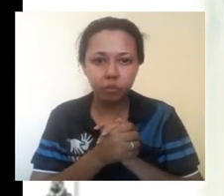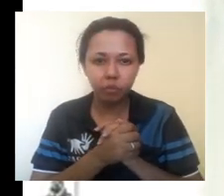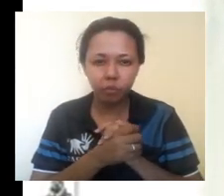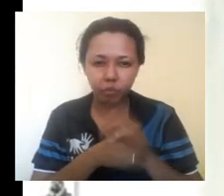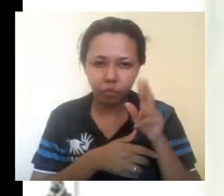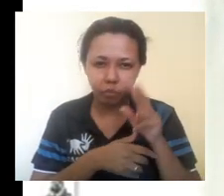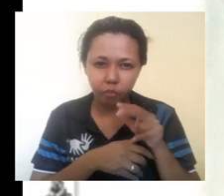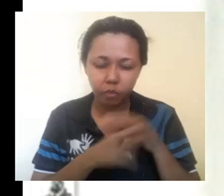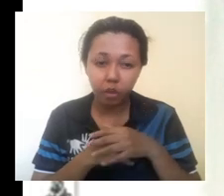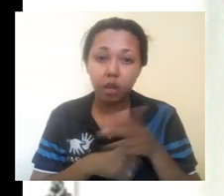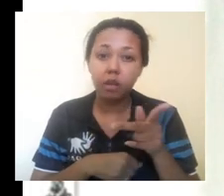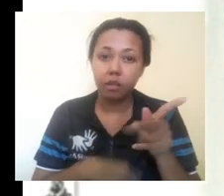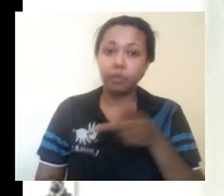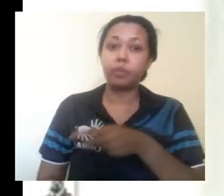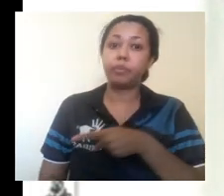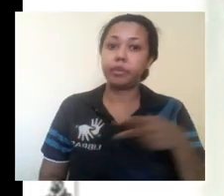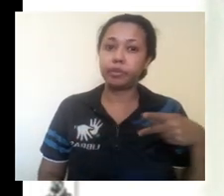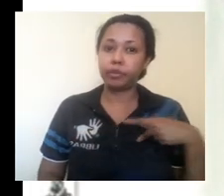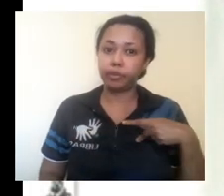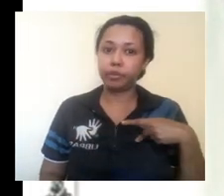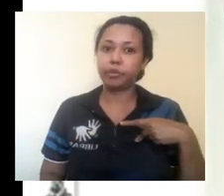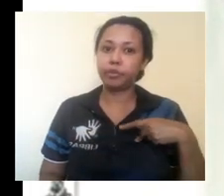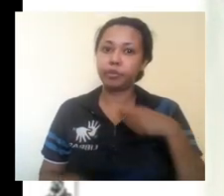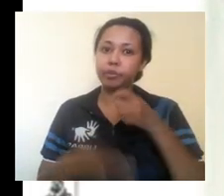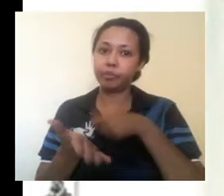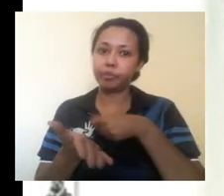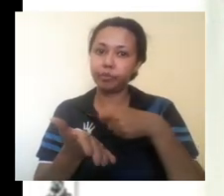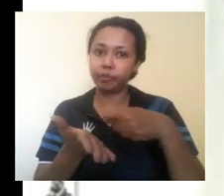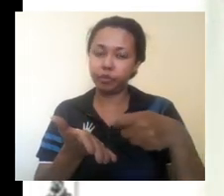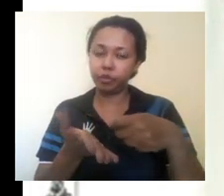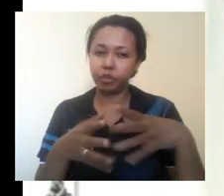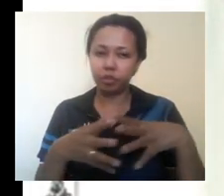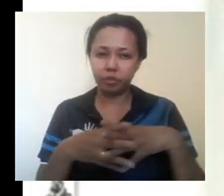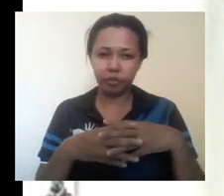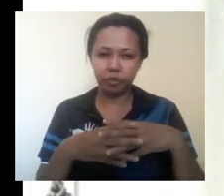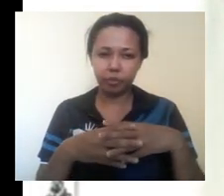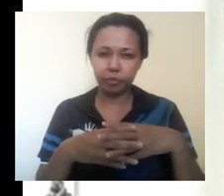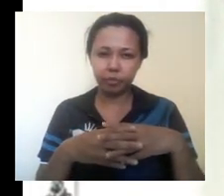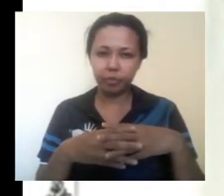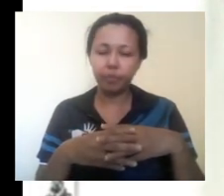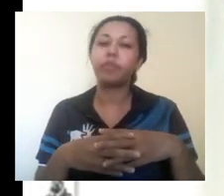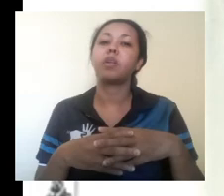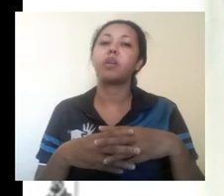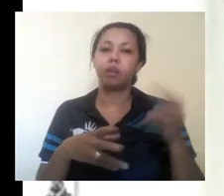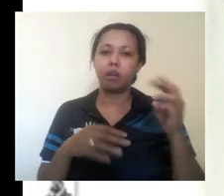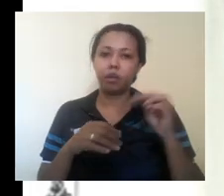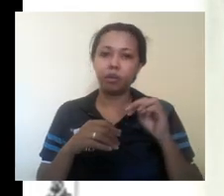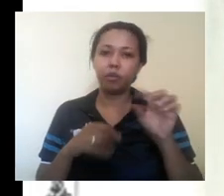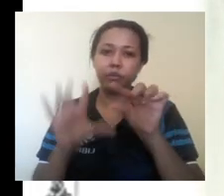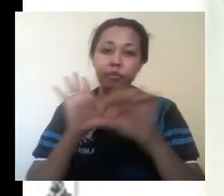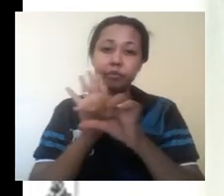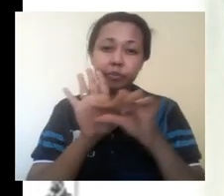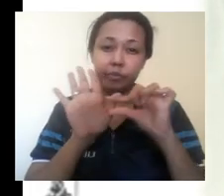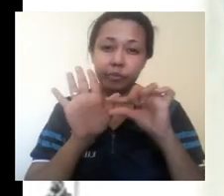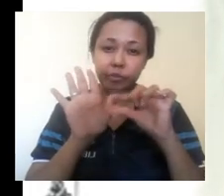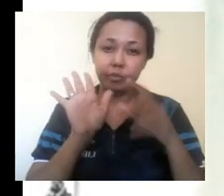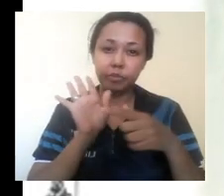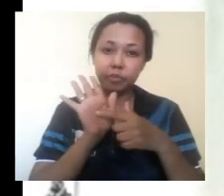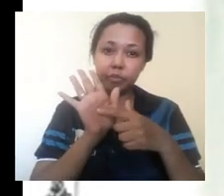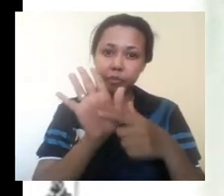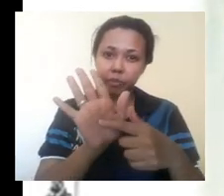com eles para Nazaré, pois lhes era obediente. Sua mãe, entretanto, meditava silenciosamente em seu coração sobre todos